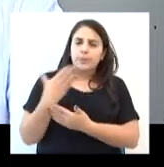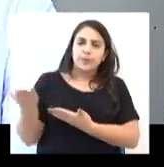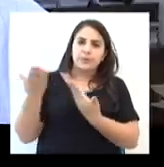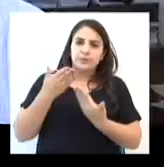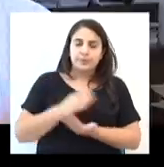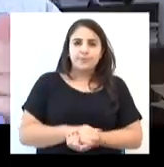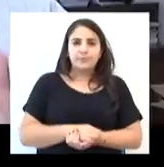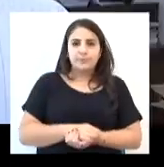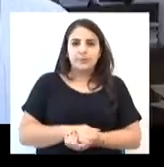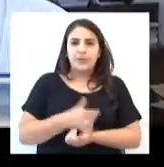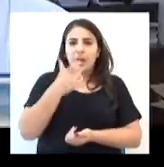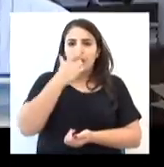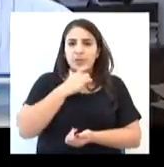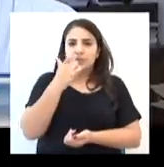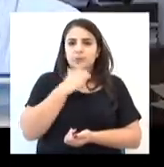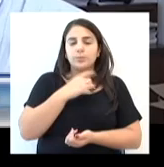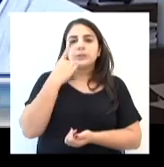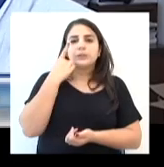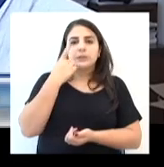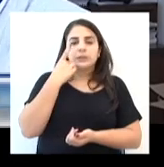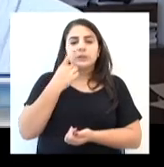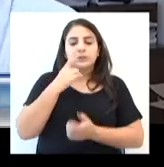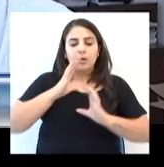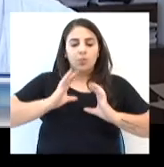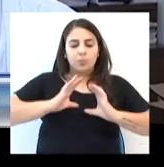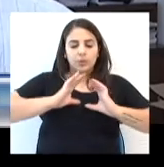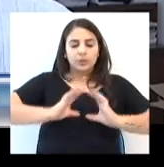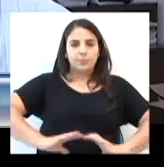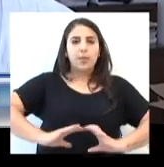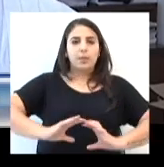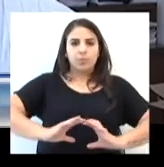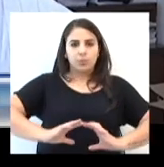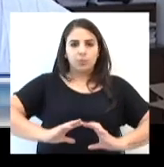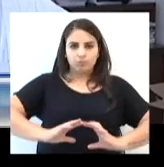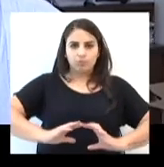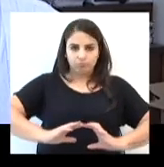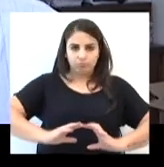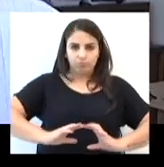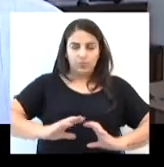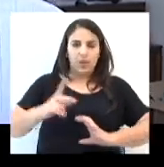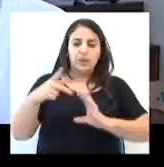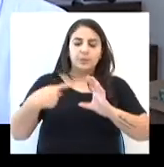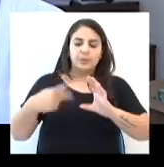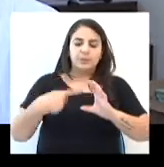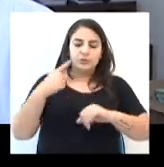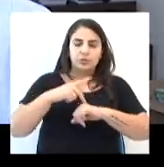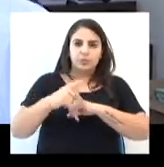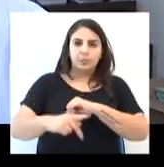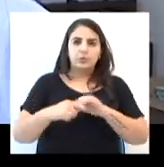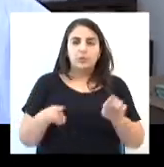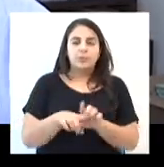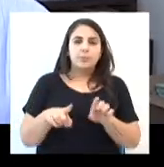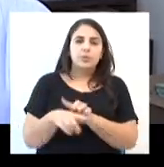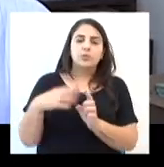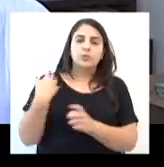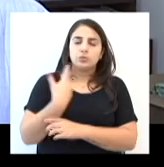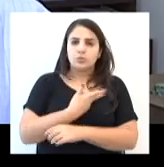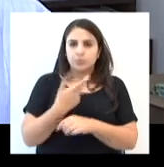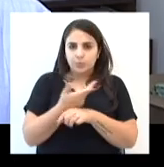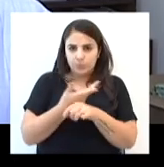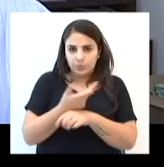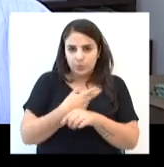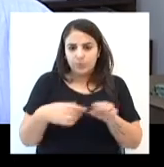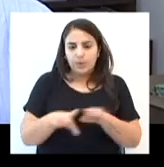bem-vindas. Nós achamos interessante a postura da Câmara de Vereadores de Passo Fundo, que através de uma comissão nos procurou